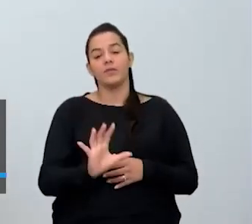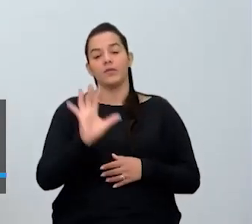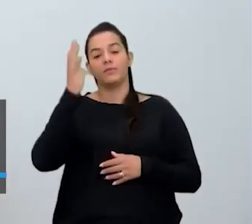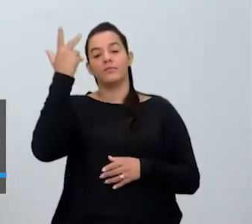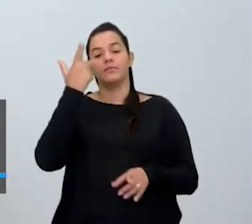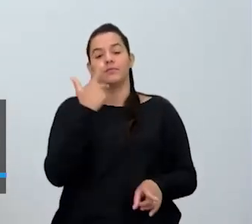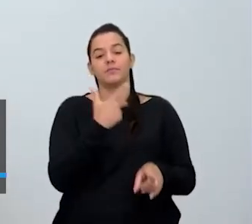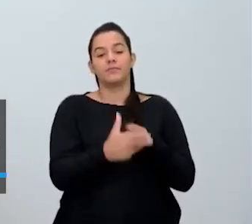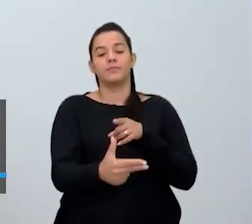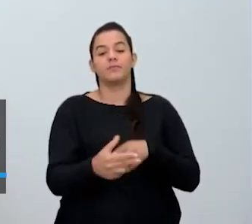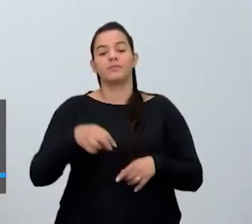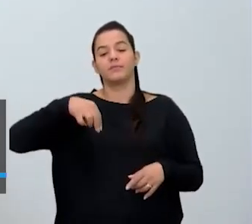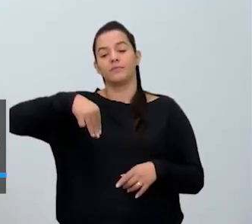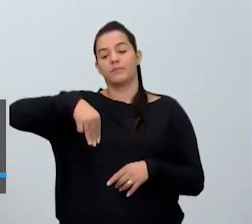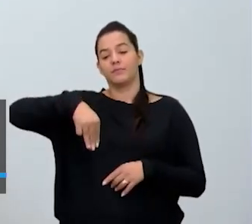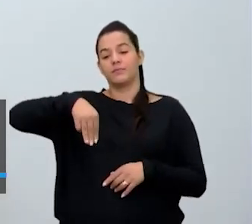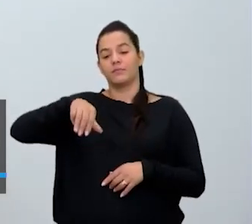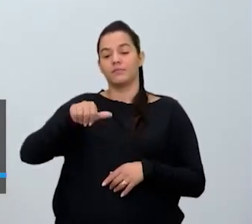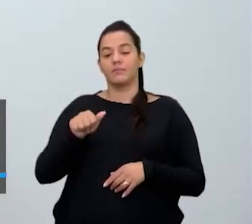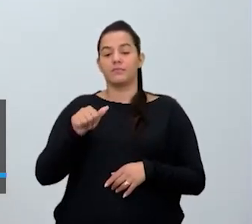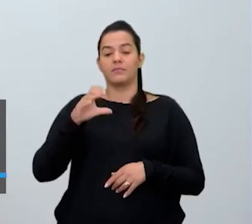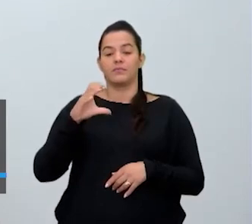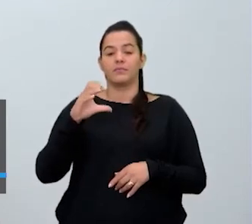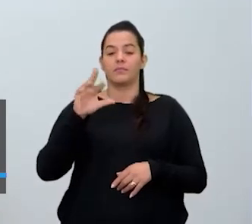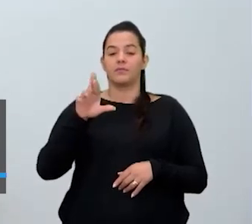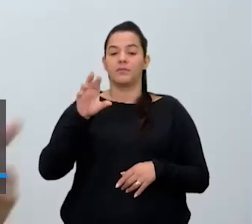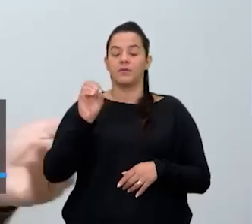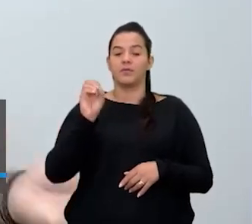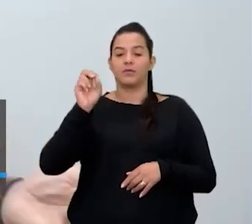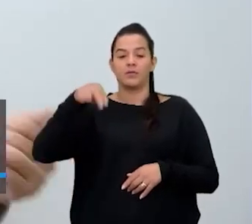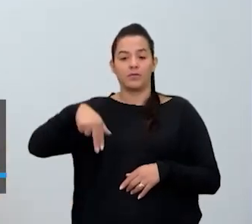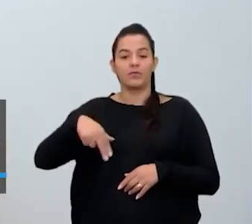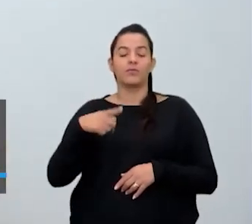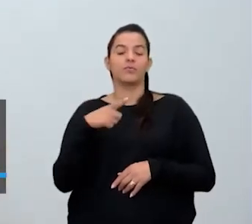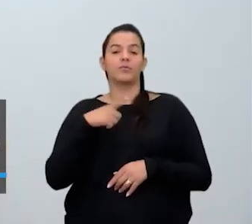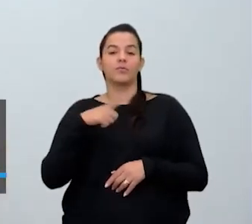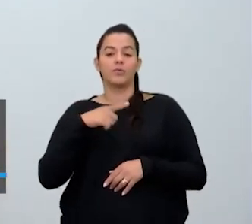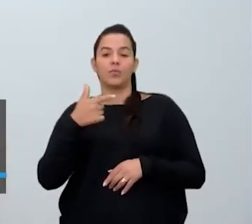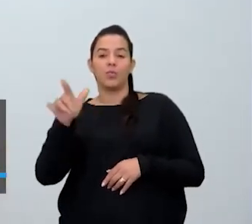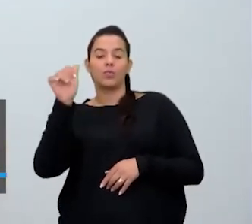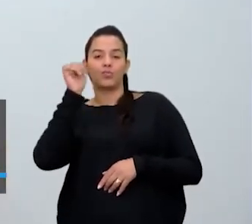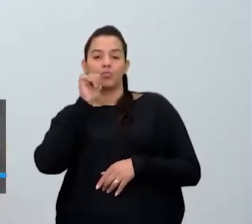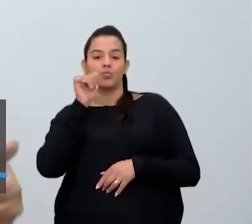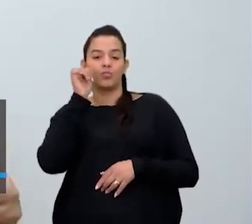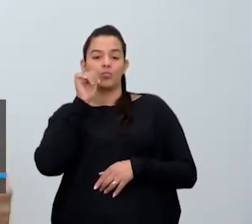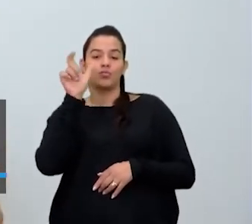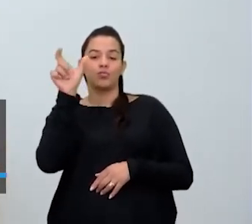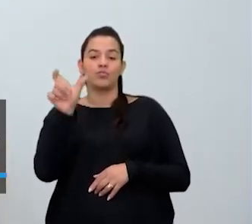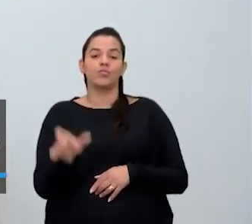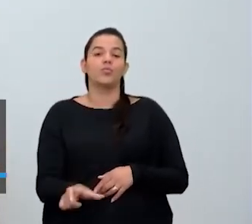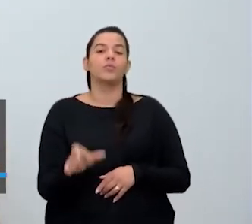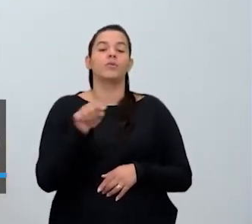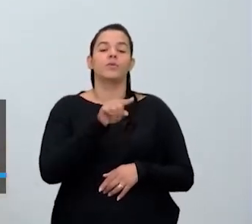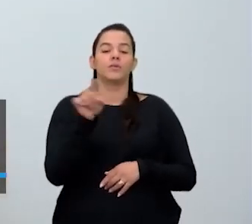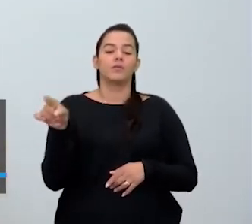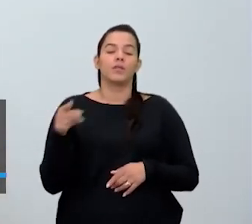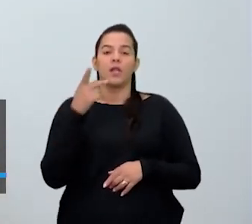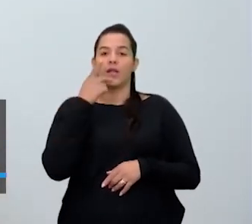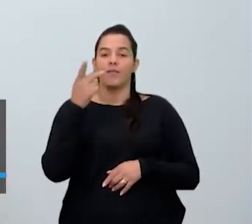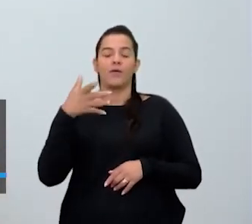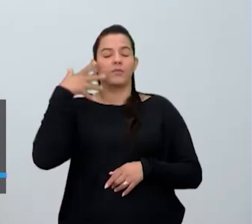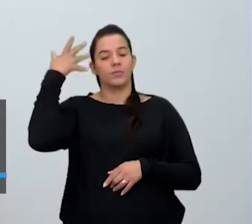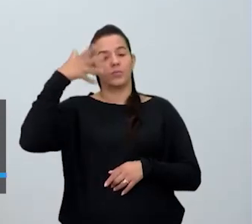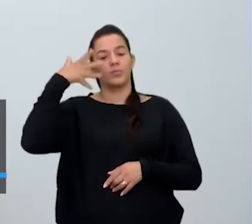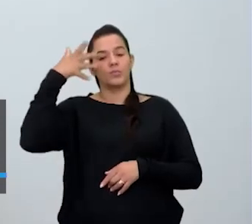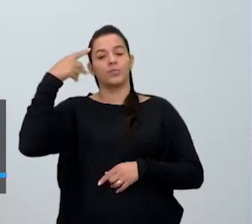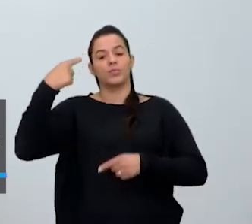do Macron na França contra uma candidata que representa esse discurso do conflito, que é a Le